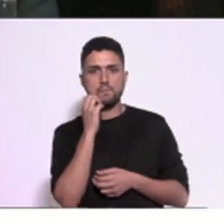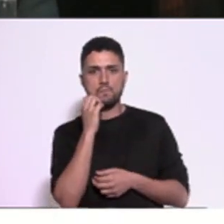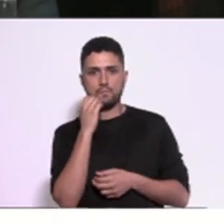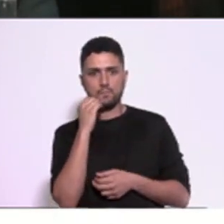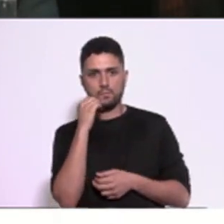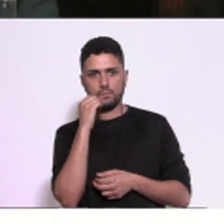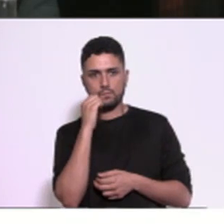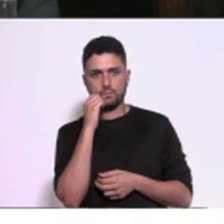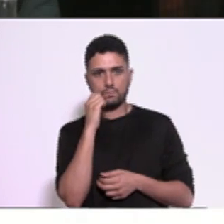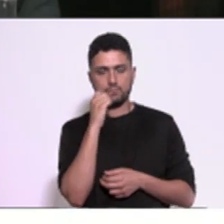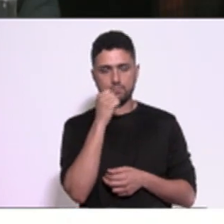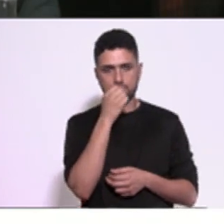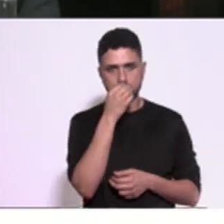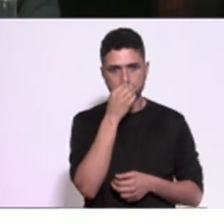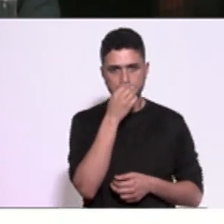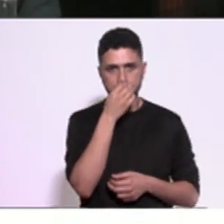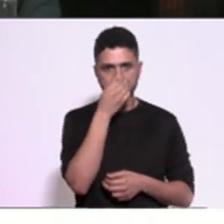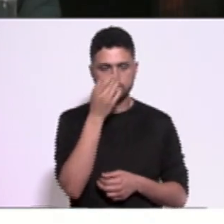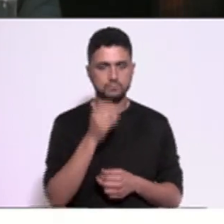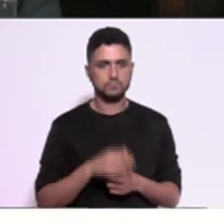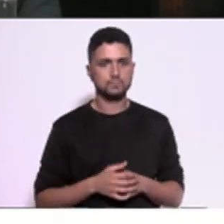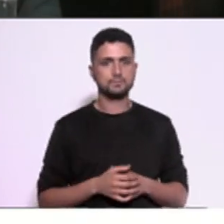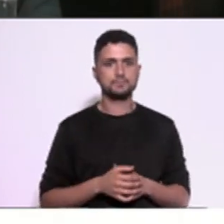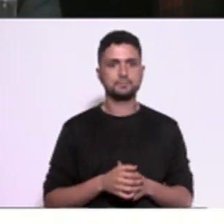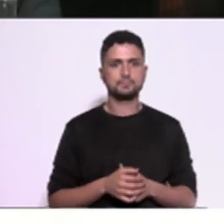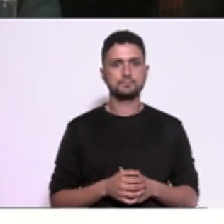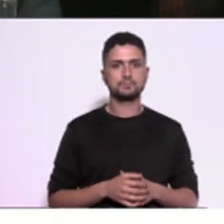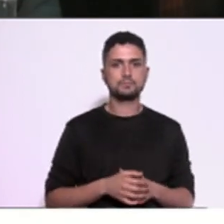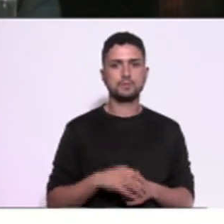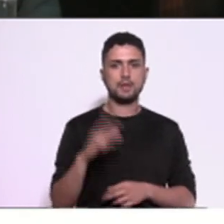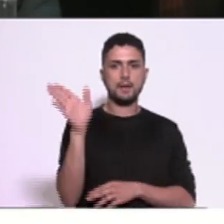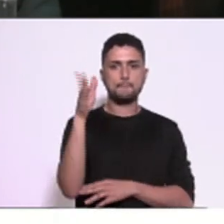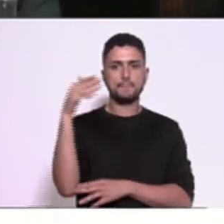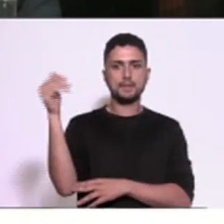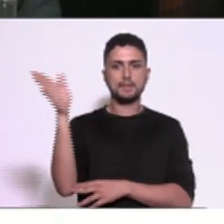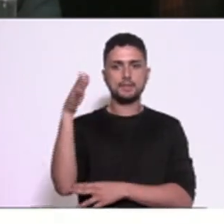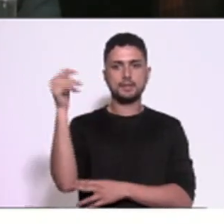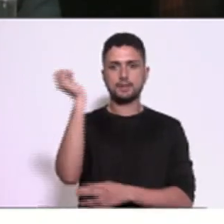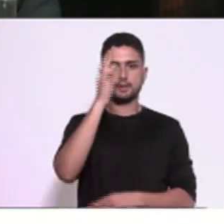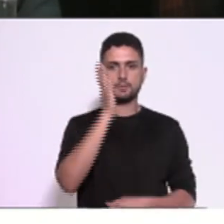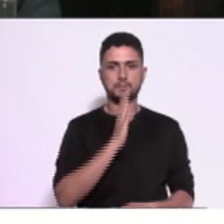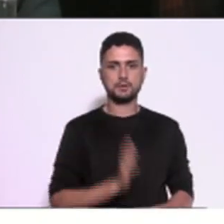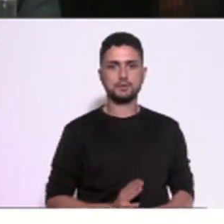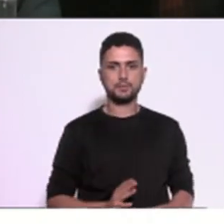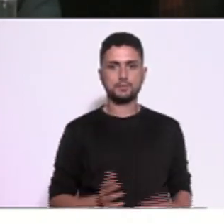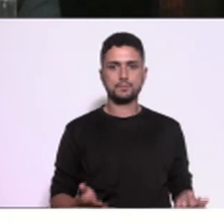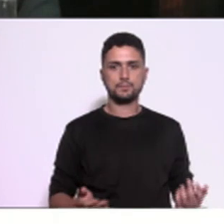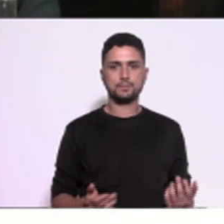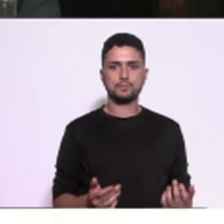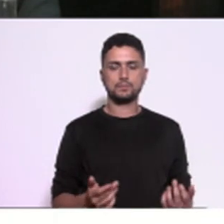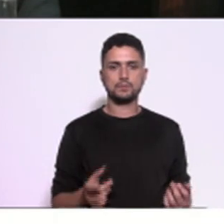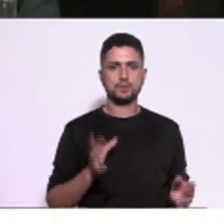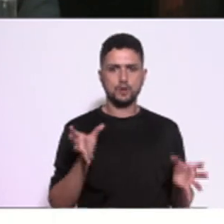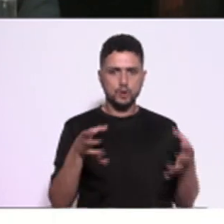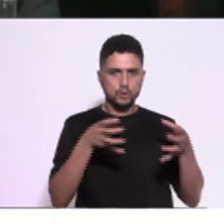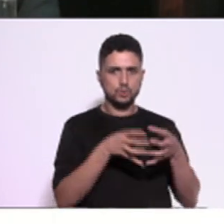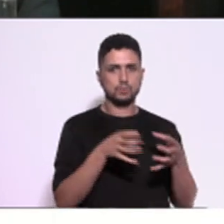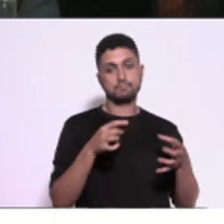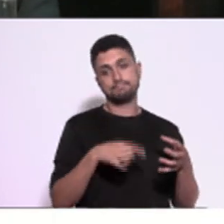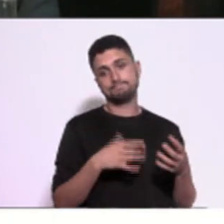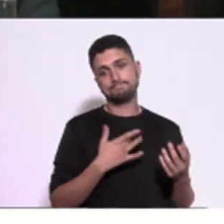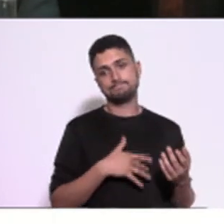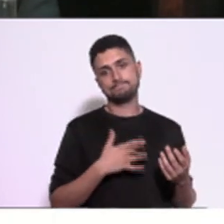por idealizar a nossa bandeira nacional. É pena que a nossa cúpula não